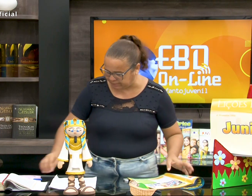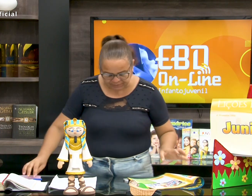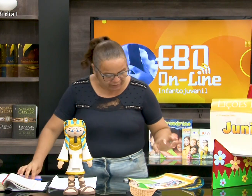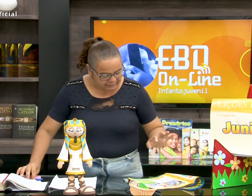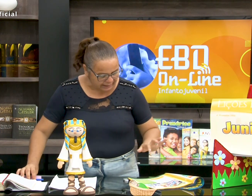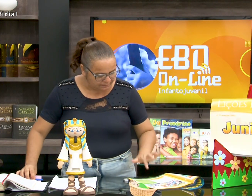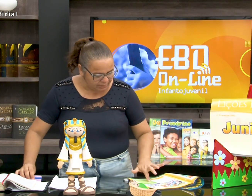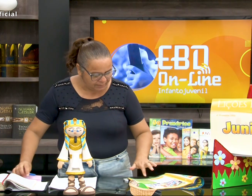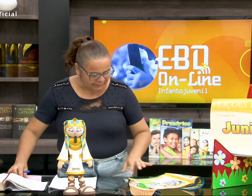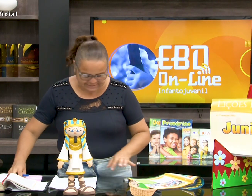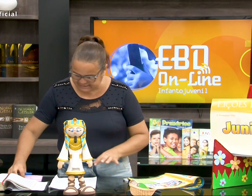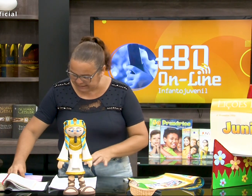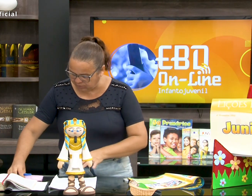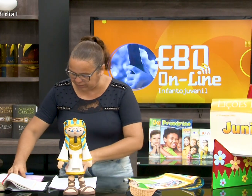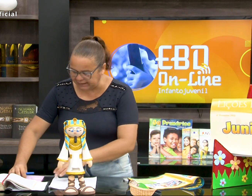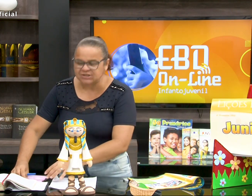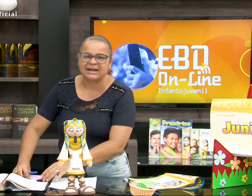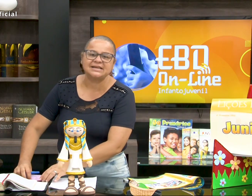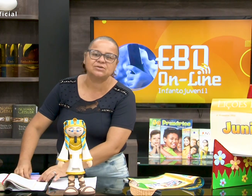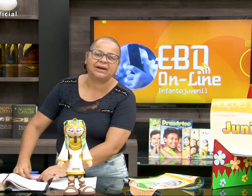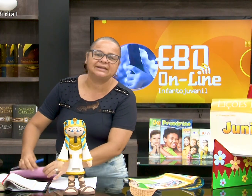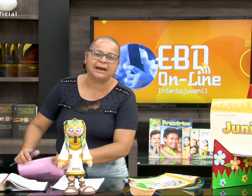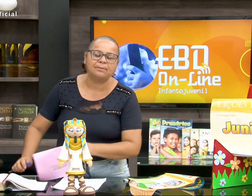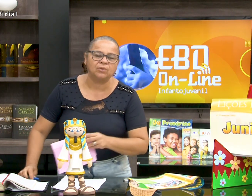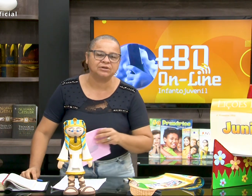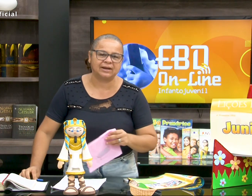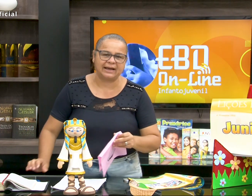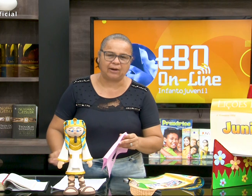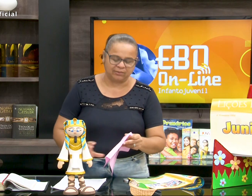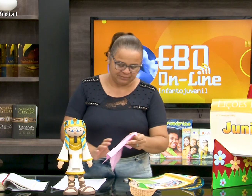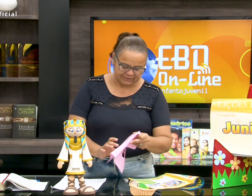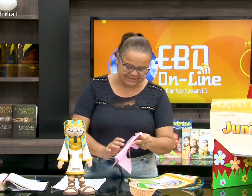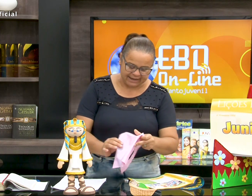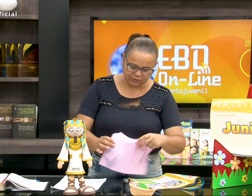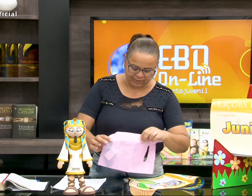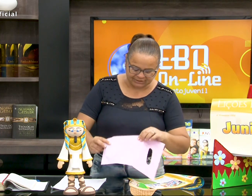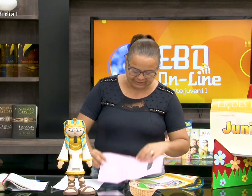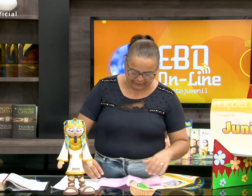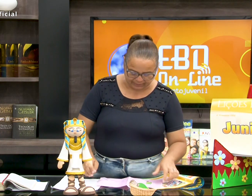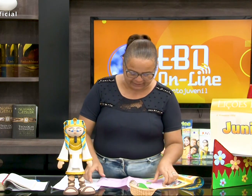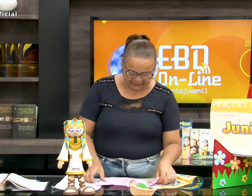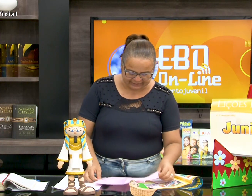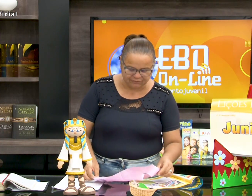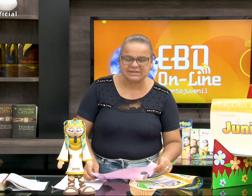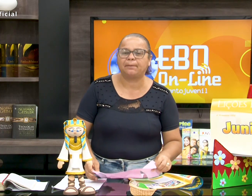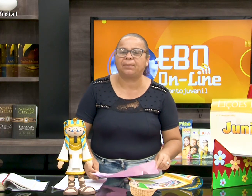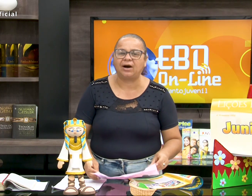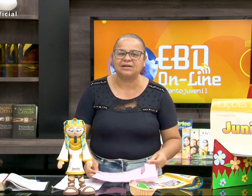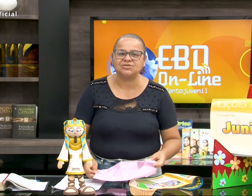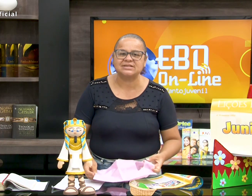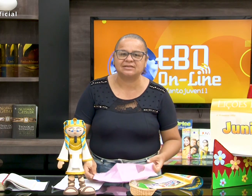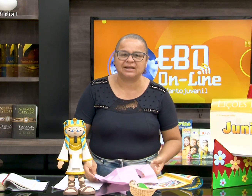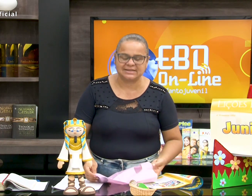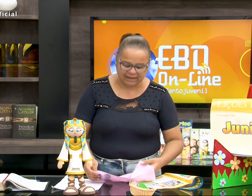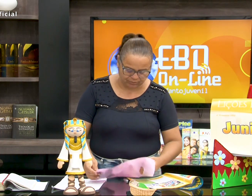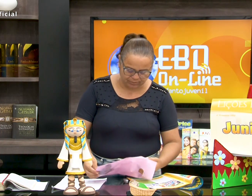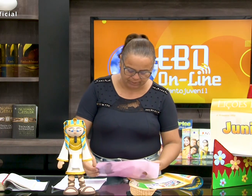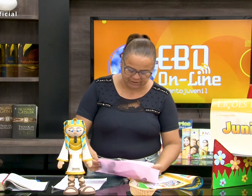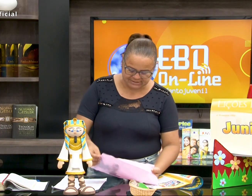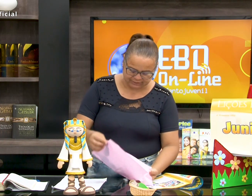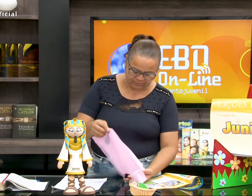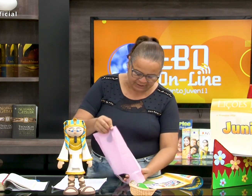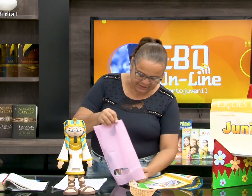aqui, na própria lição, eles trazem uma ideia muito legal. Tá certo? Uma dinâmica que você pode utilizar